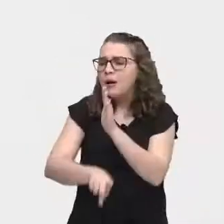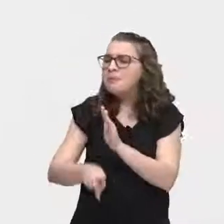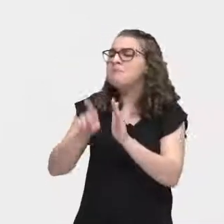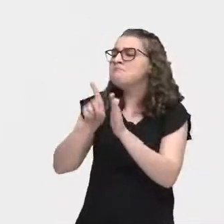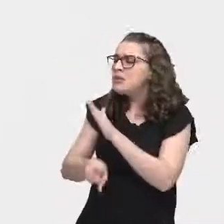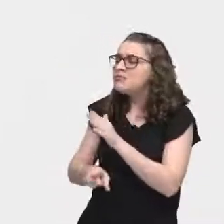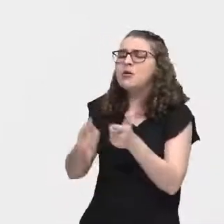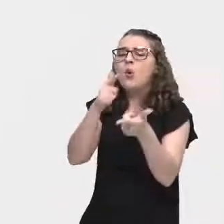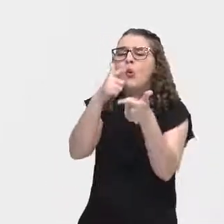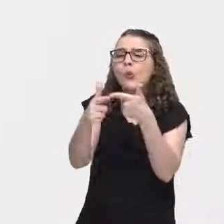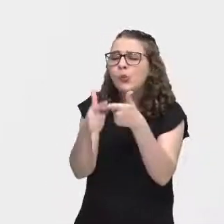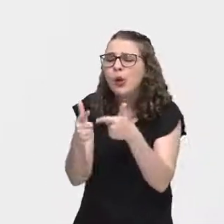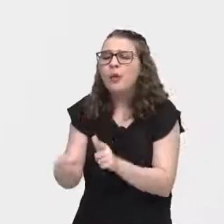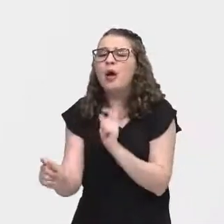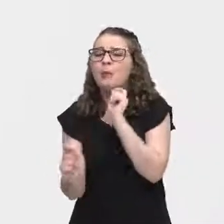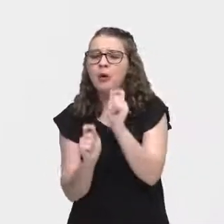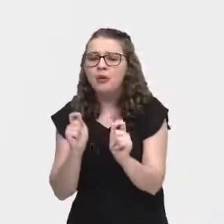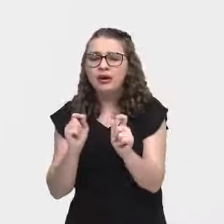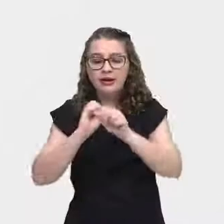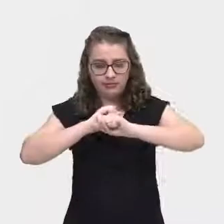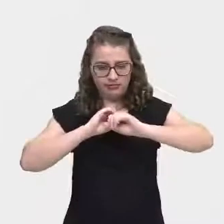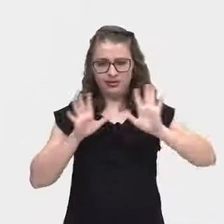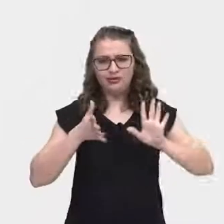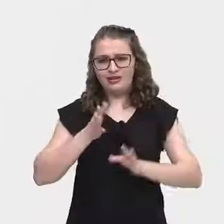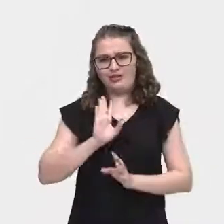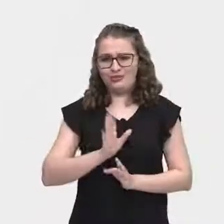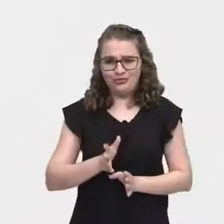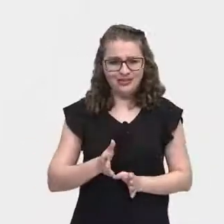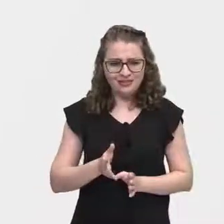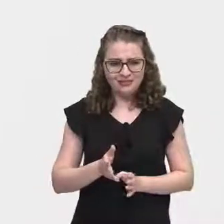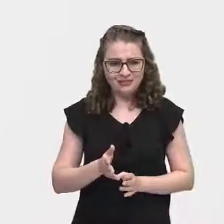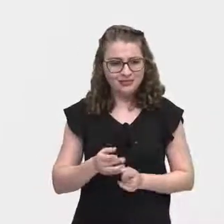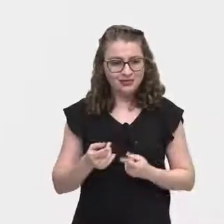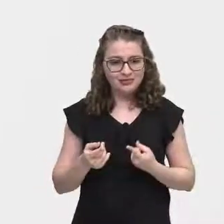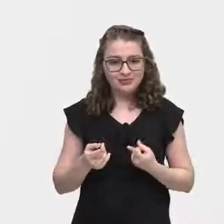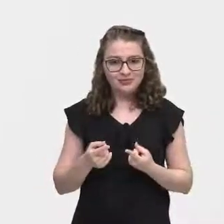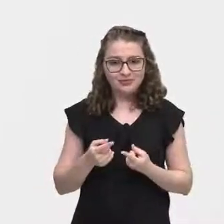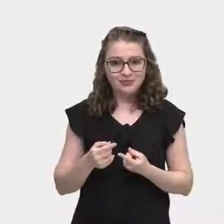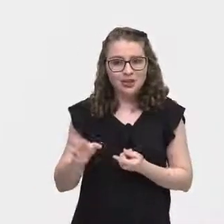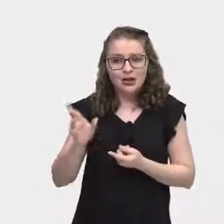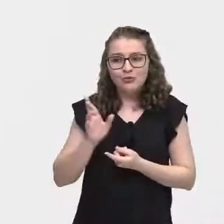questão, que parece ser óbvia, e muitas vezes não é.